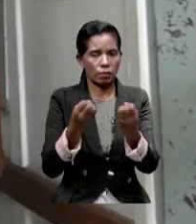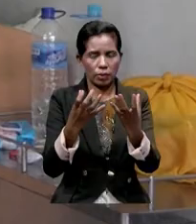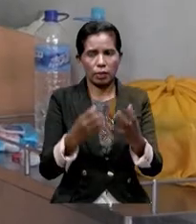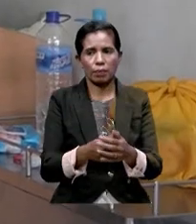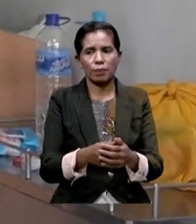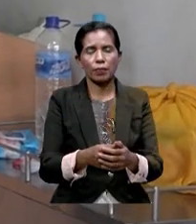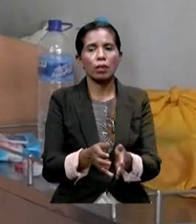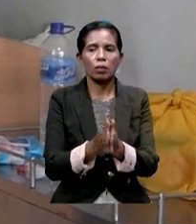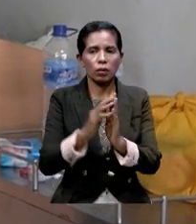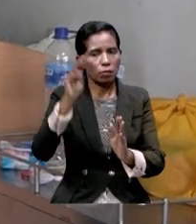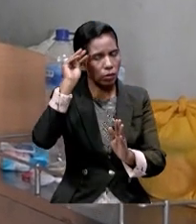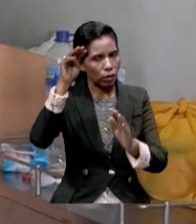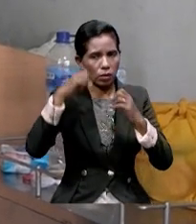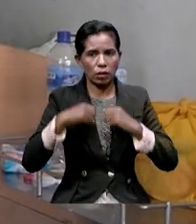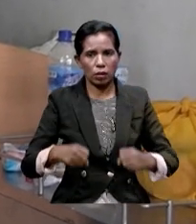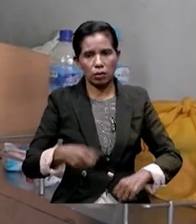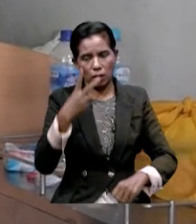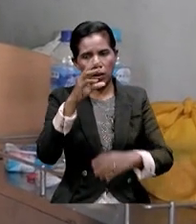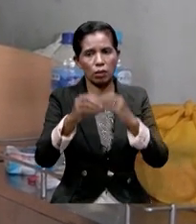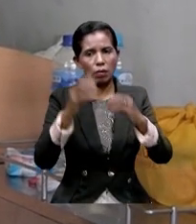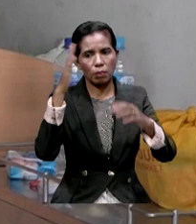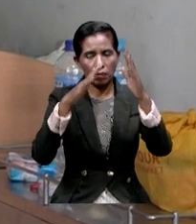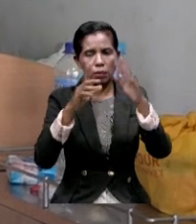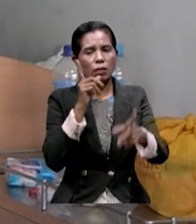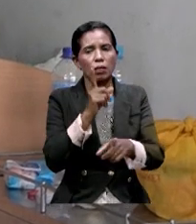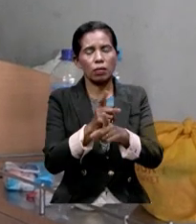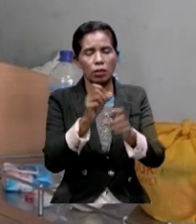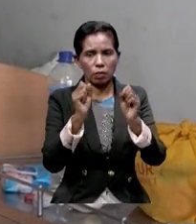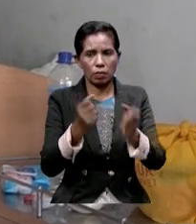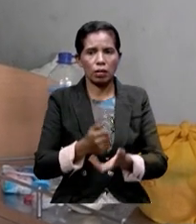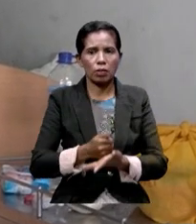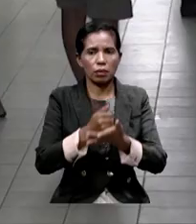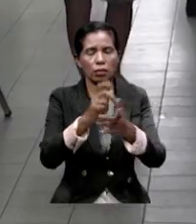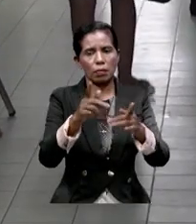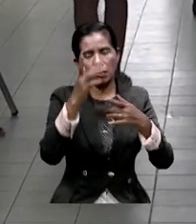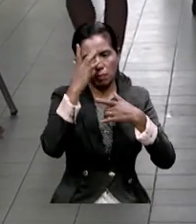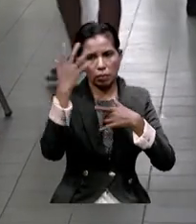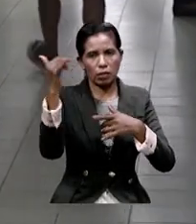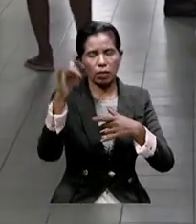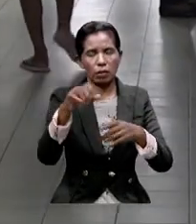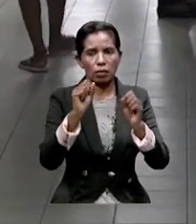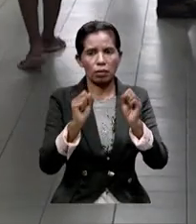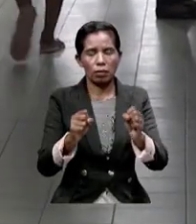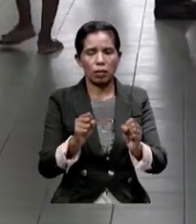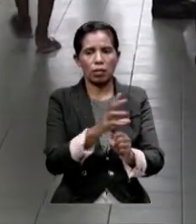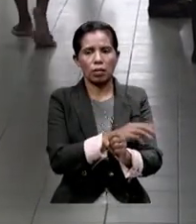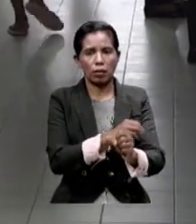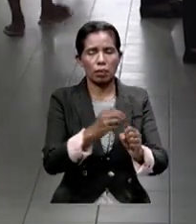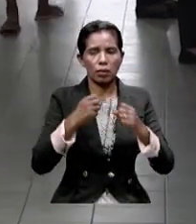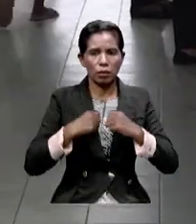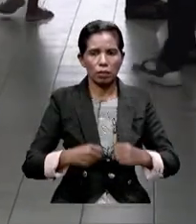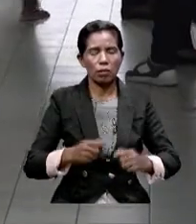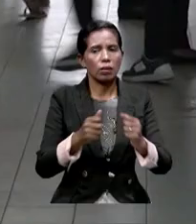Fontil husu Ministério Saúde atuare problema neho sério, hodi bele facilita paciente sira atu bele halo tratamento saúde